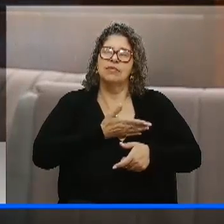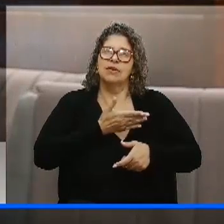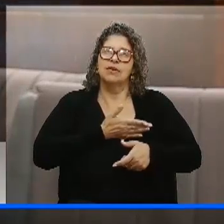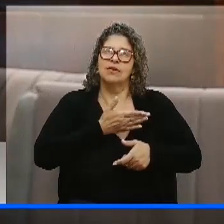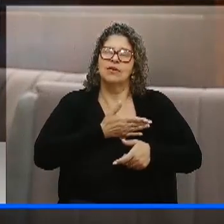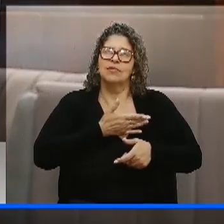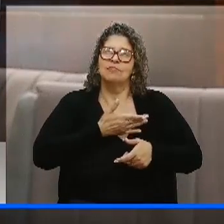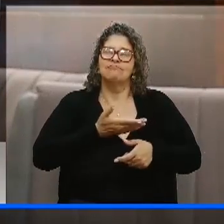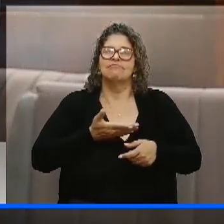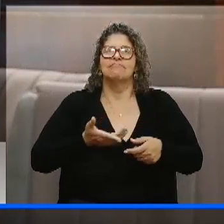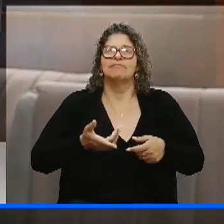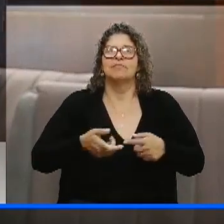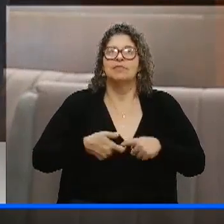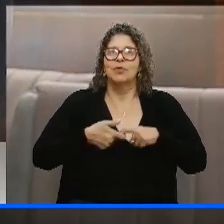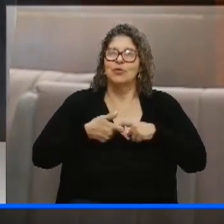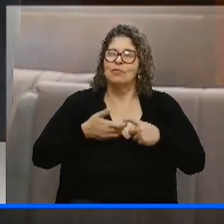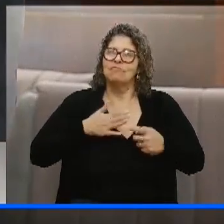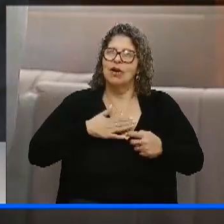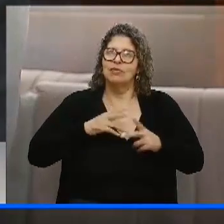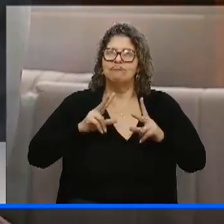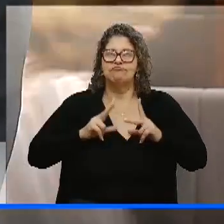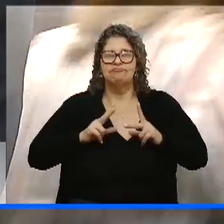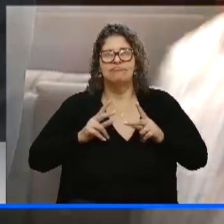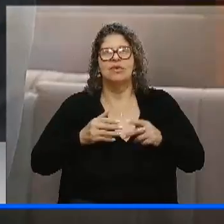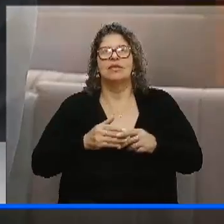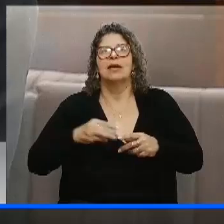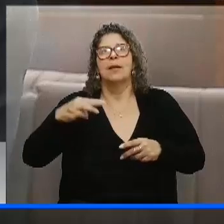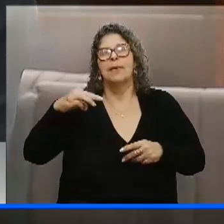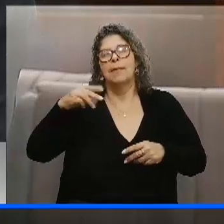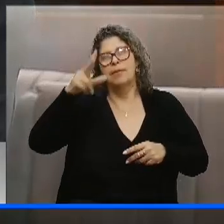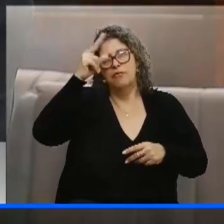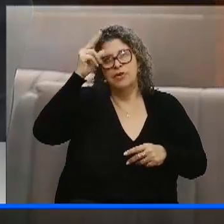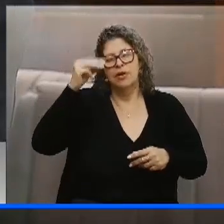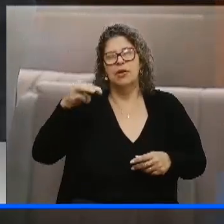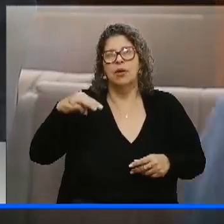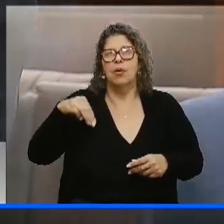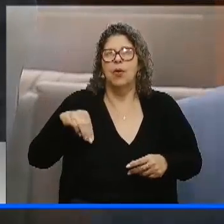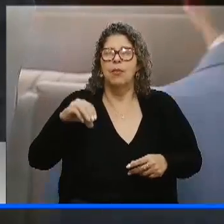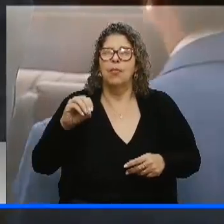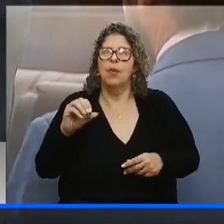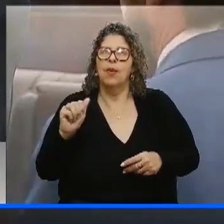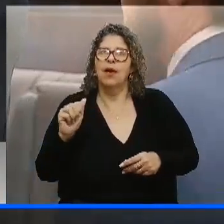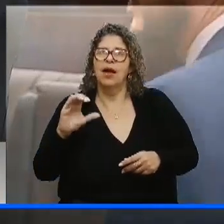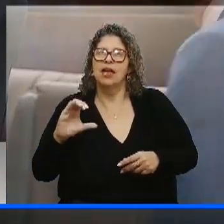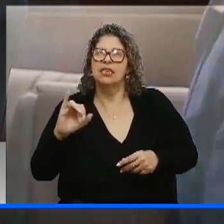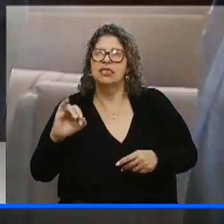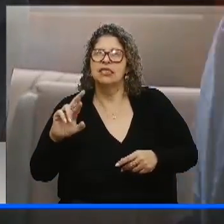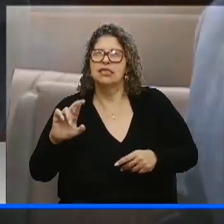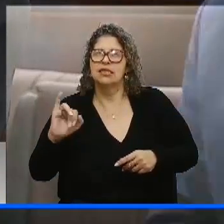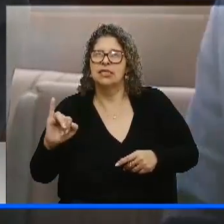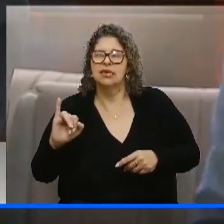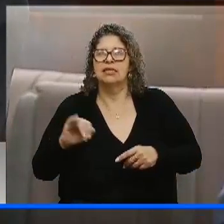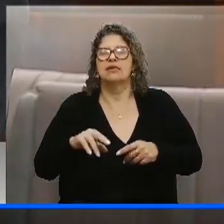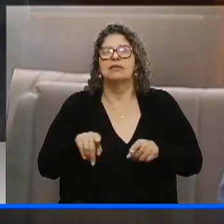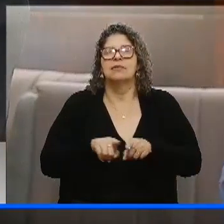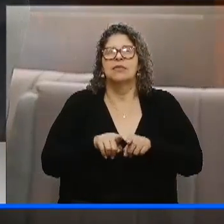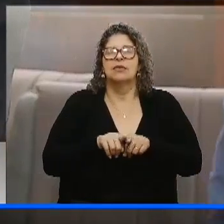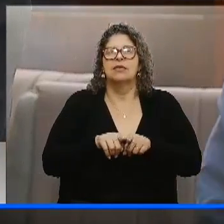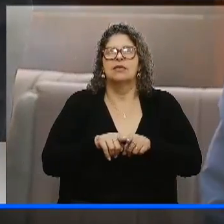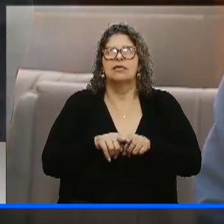ao mesmo tempo o prefeito moacir prefeito de arroio grande o prefeito luiz henrique é